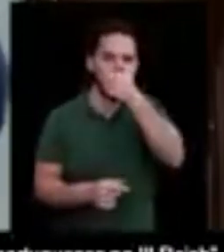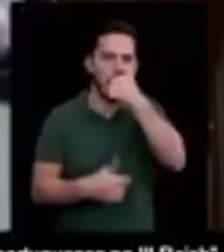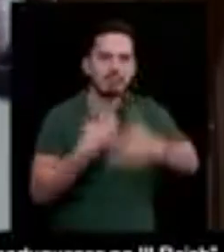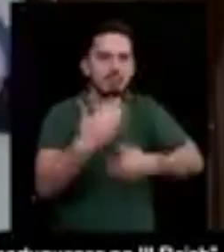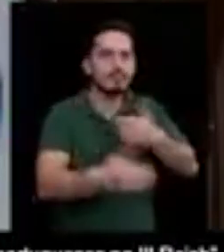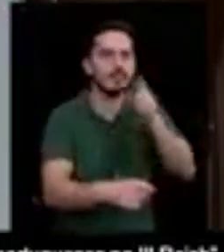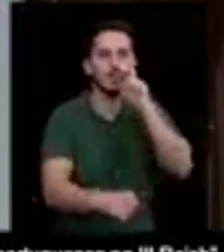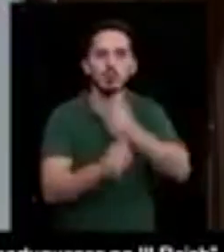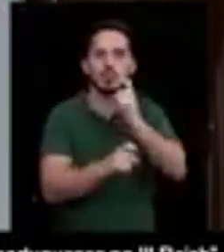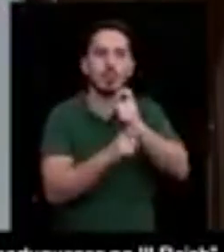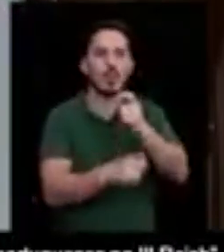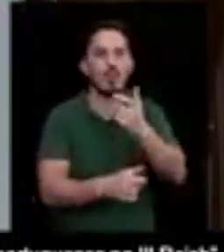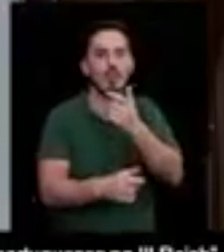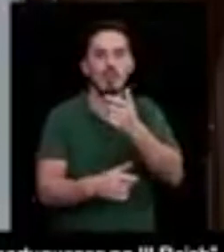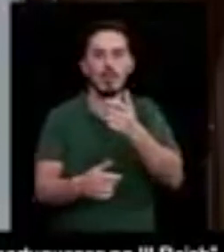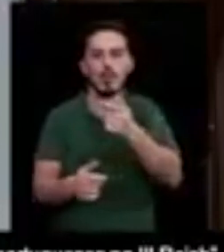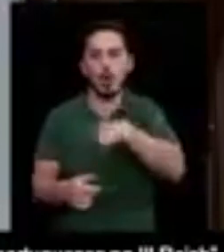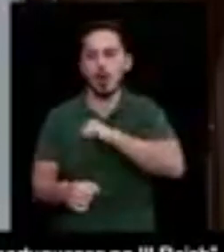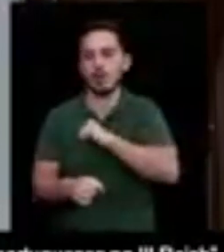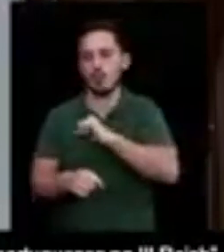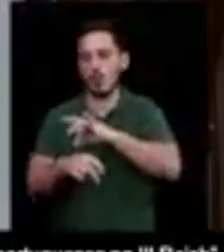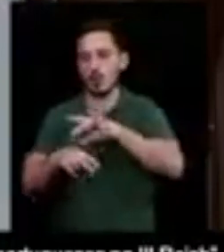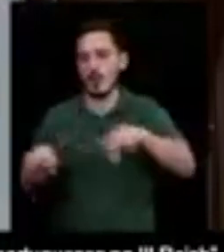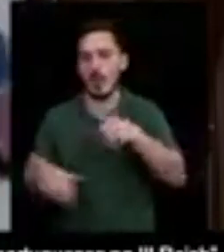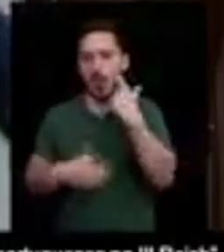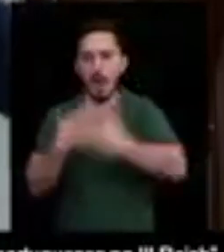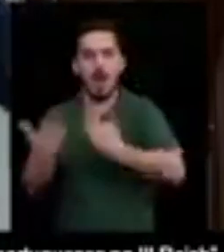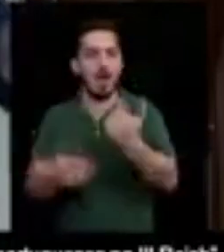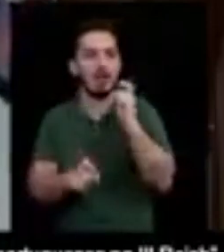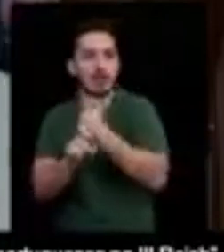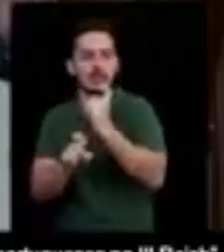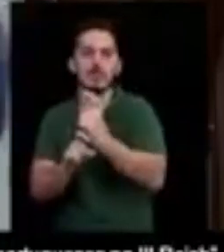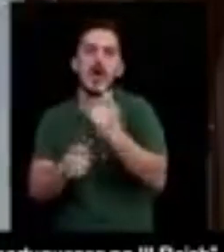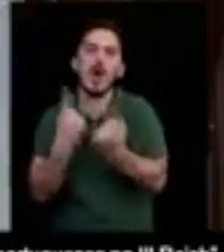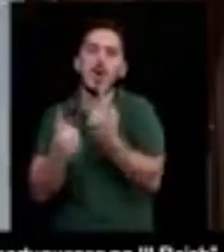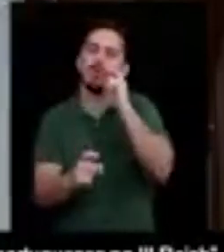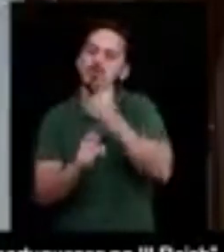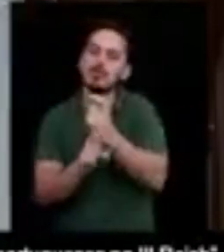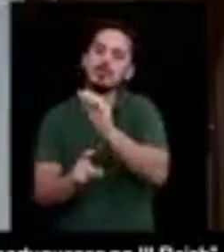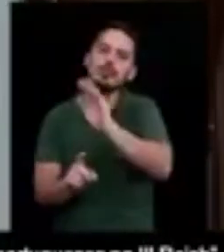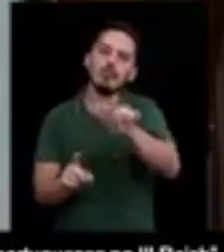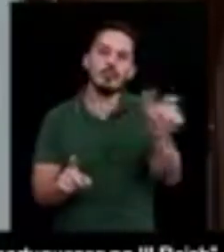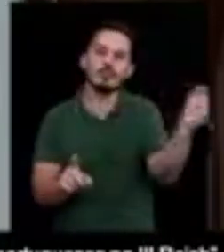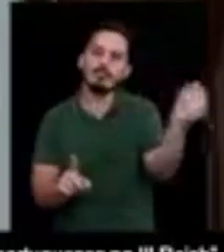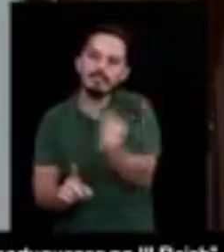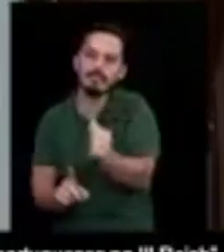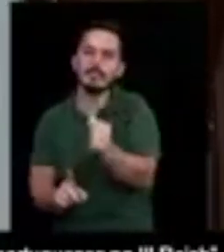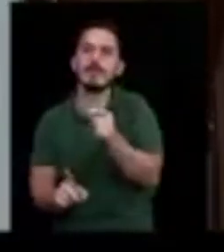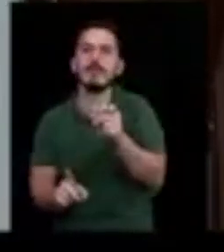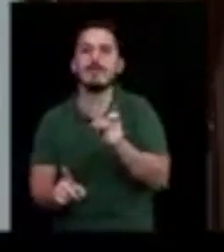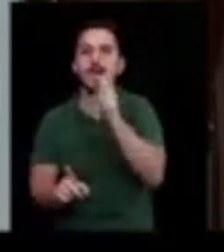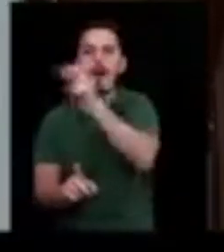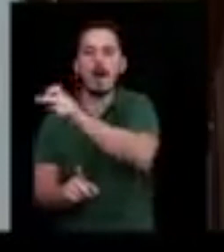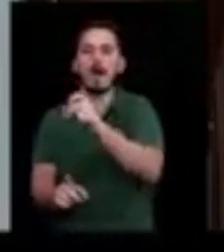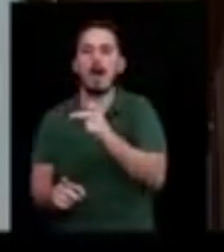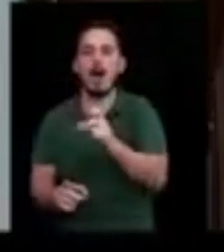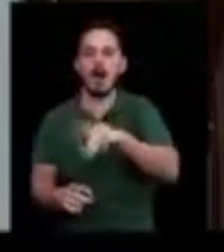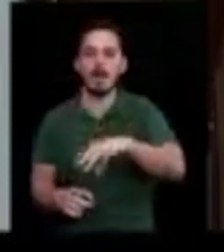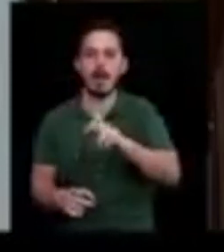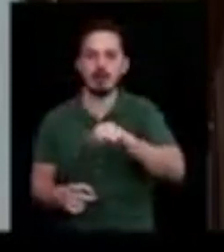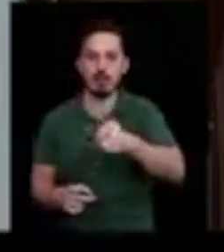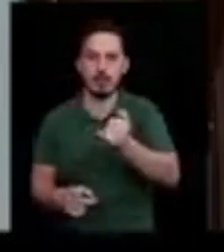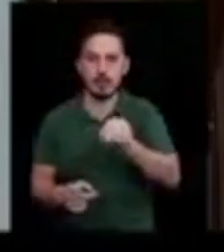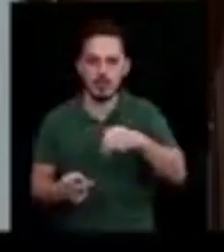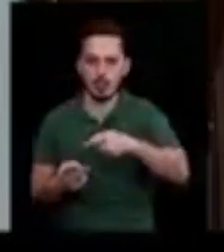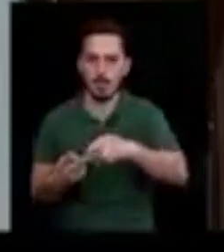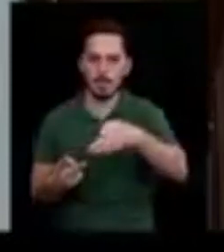a fiscalizar a boa execução do nosso hospital, que dispensasse alguns fiscais para irem à freguesia da Almargem do Bispo, Perpinheiro e Montelavar, porque realmente